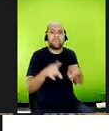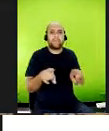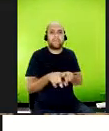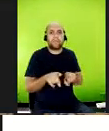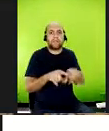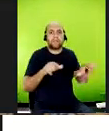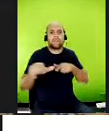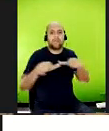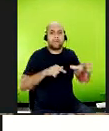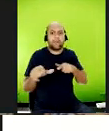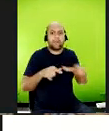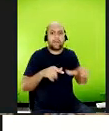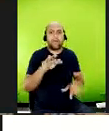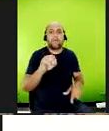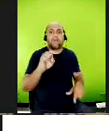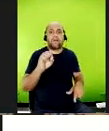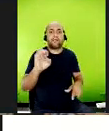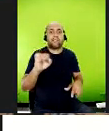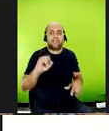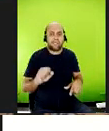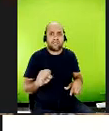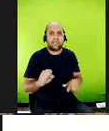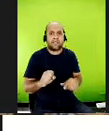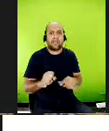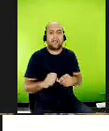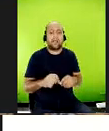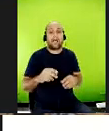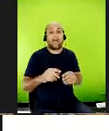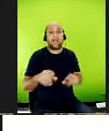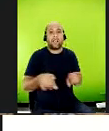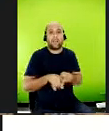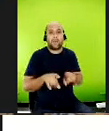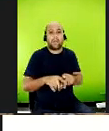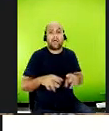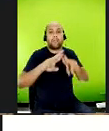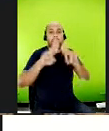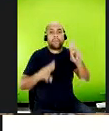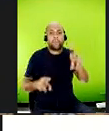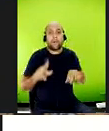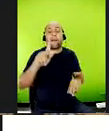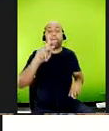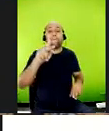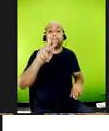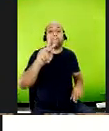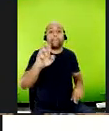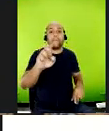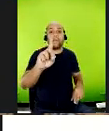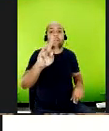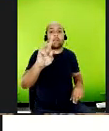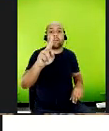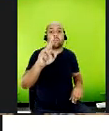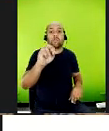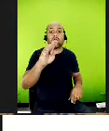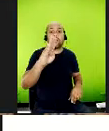trabalham com fósseis têm microfósseis já a Petrobras por exemplo por petróleo você tem que se acha microfossil Dele